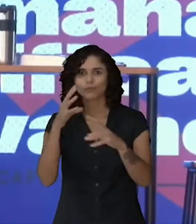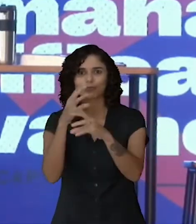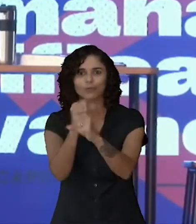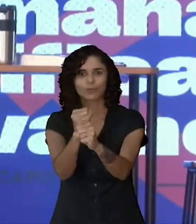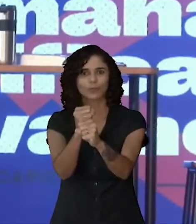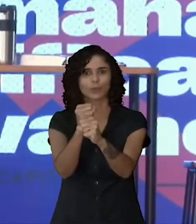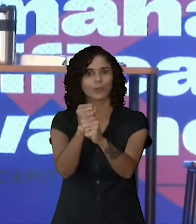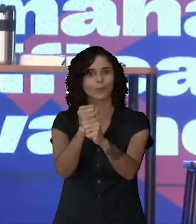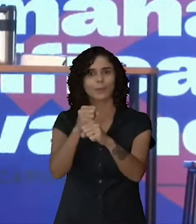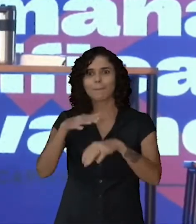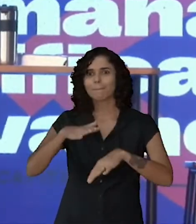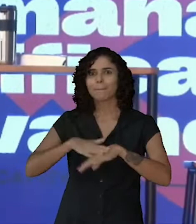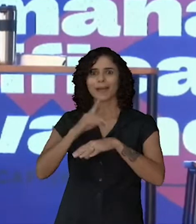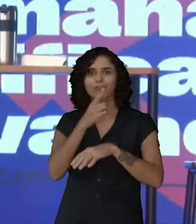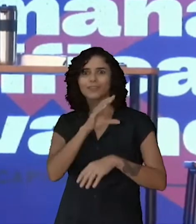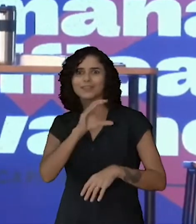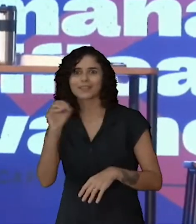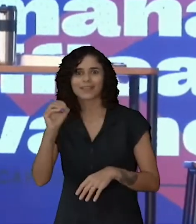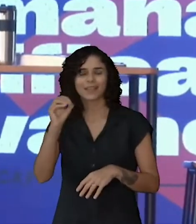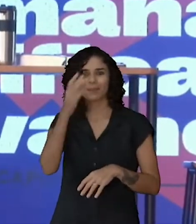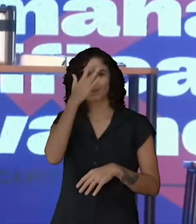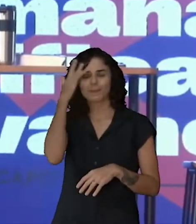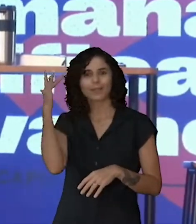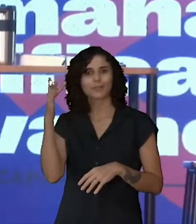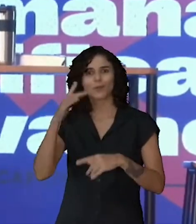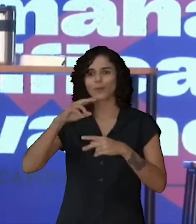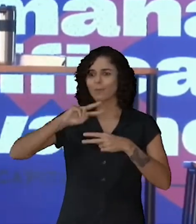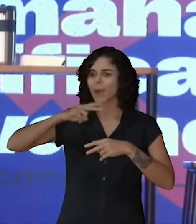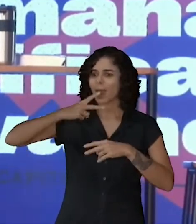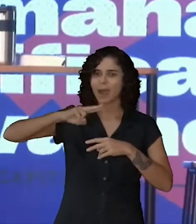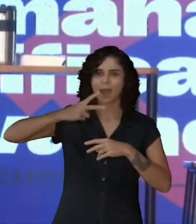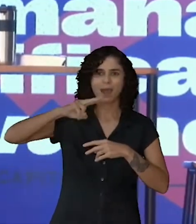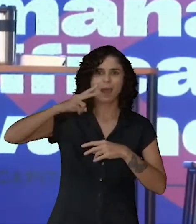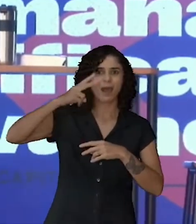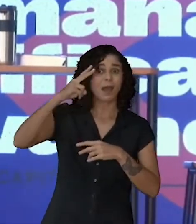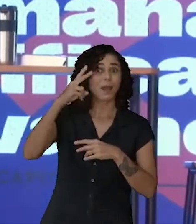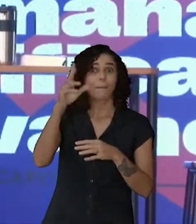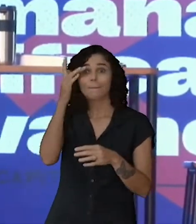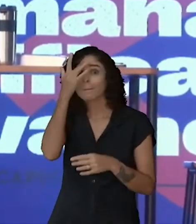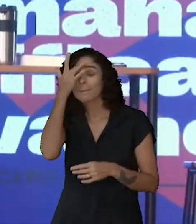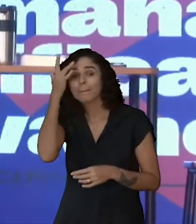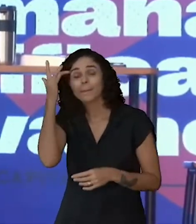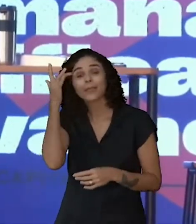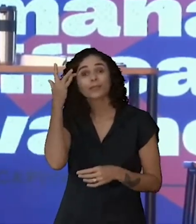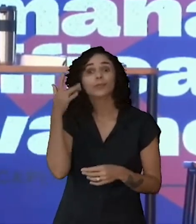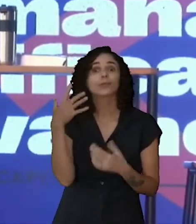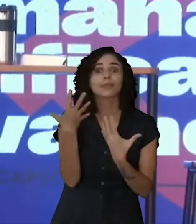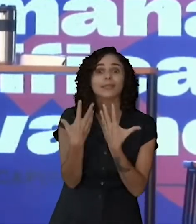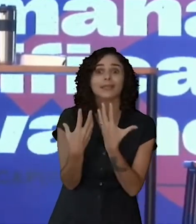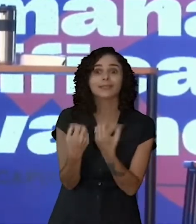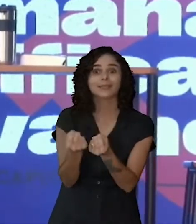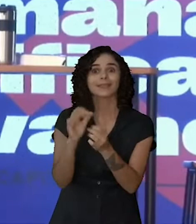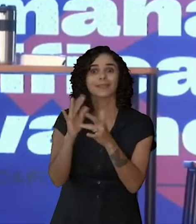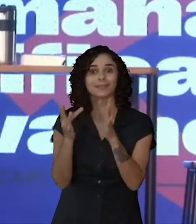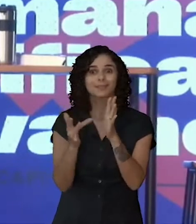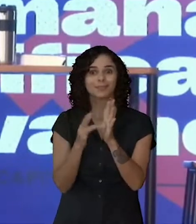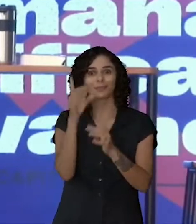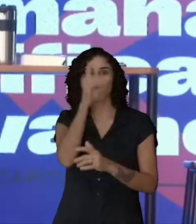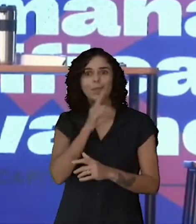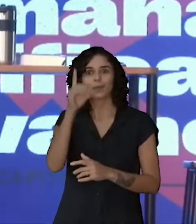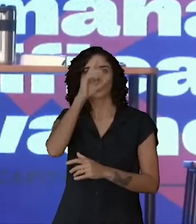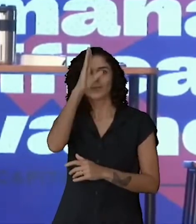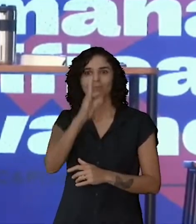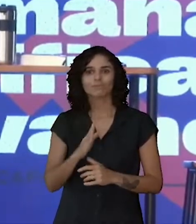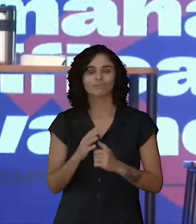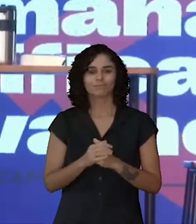de 100 e depois de 200 e 300 de decisões por domingo. Existem igrejas no mundo com mais